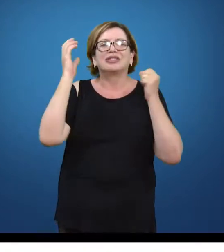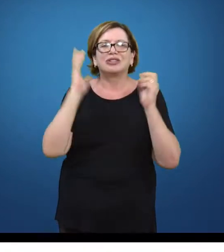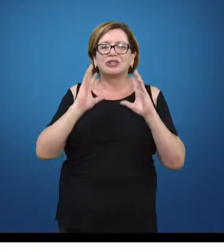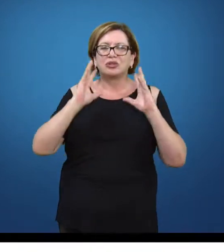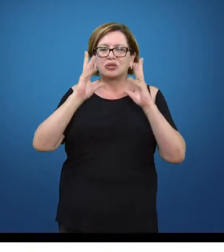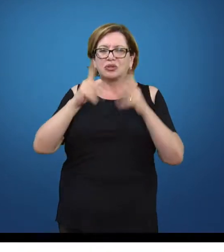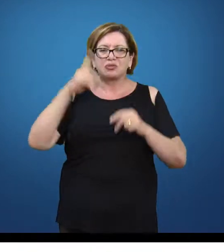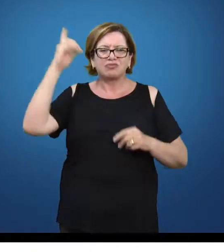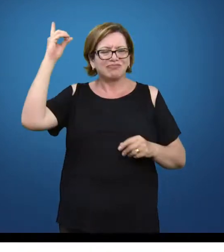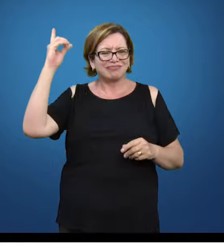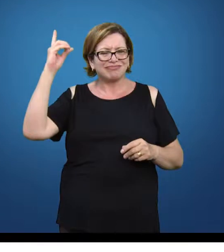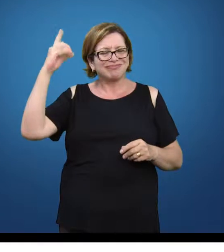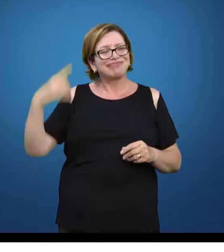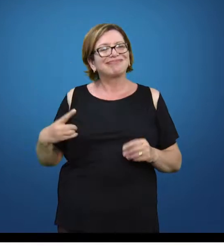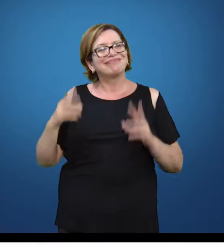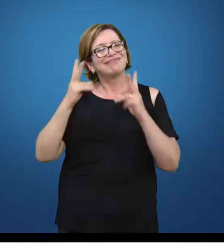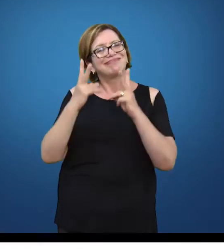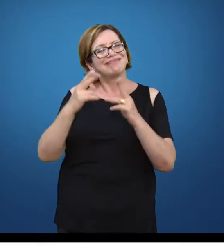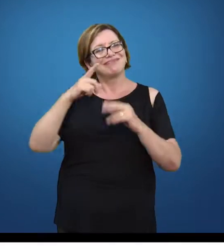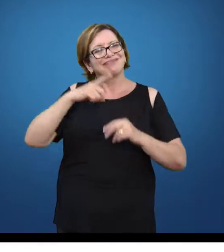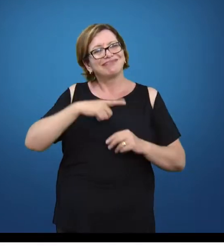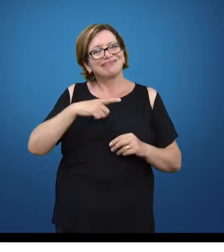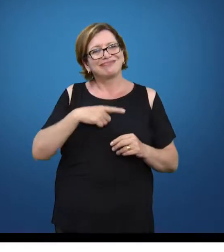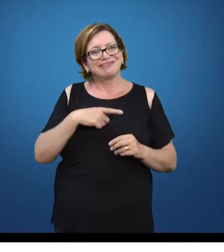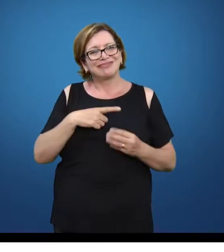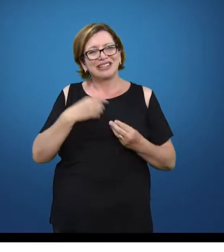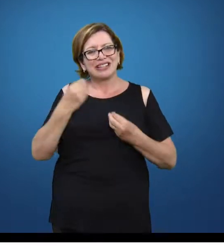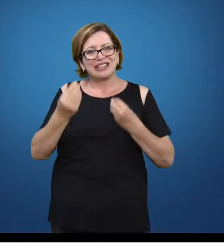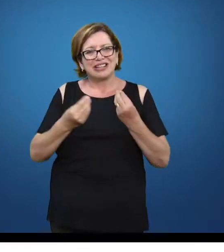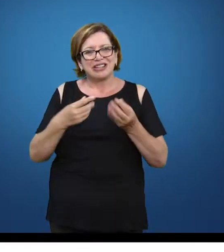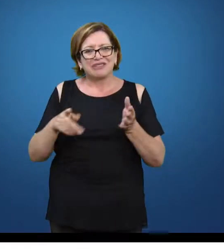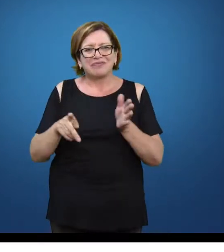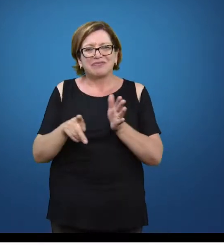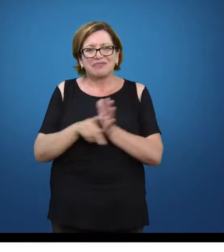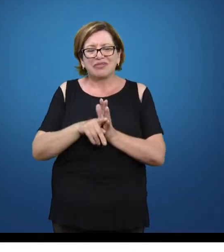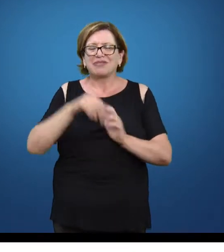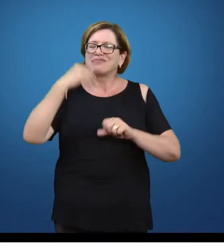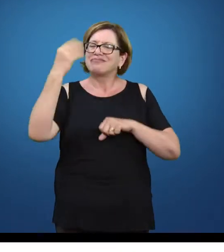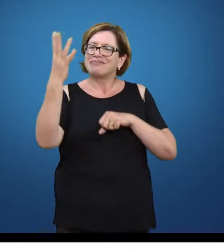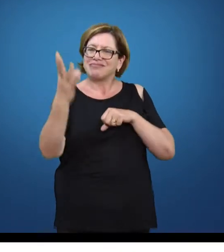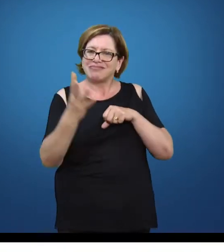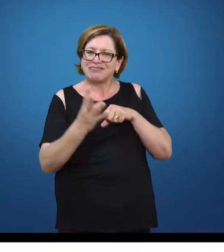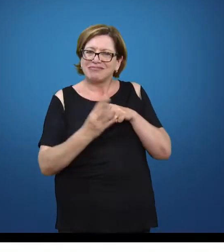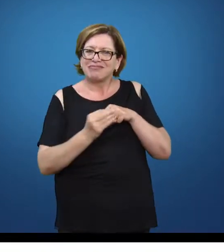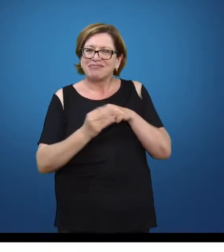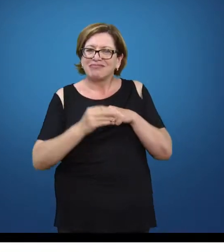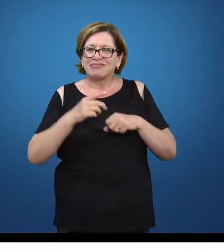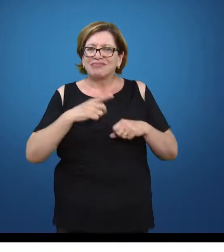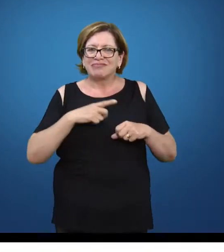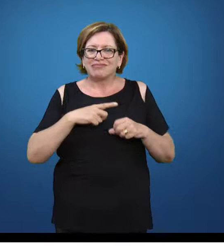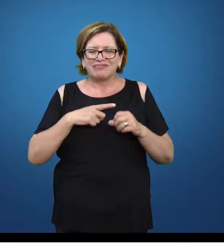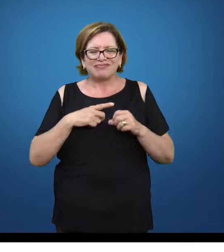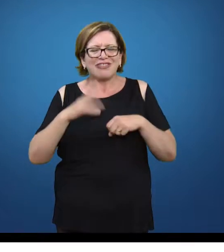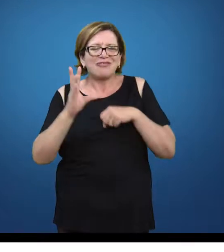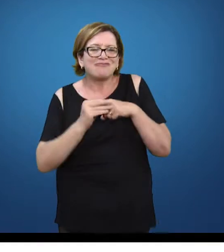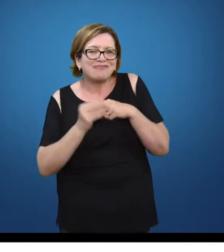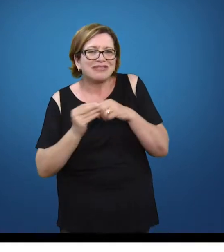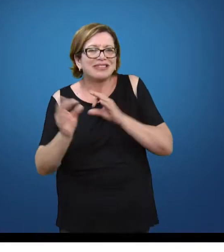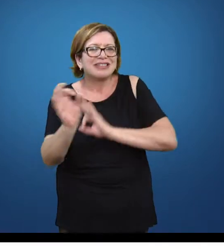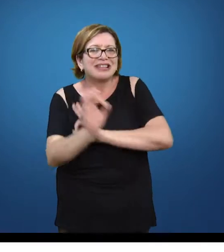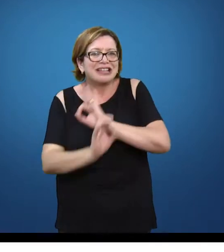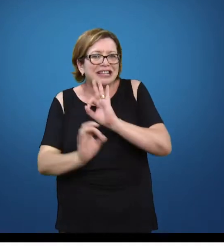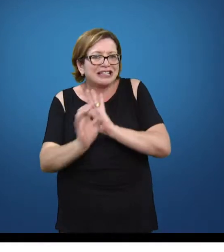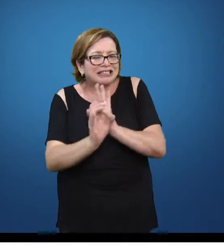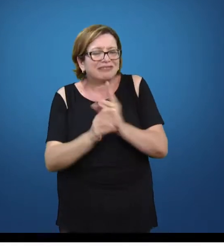os mesmos direitos ao legado da humanidade, ao conhecimento sistematizado, ao